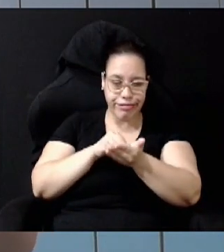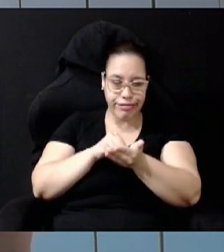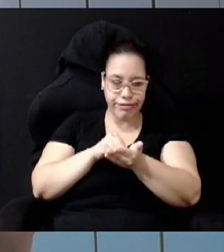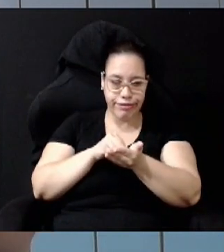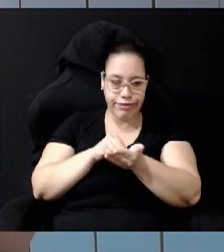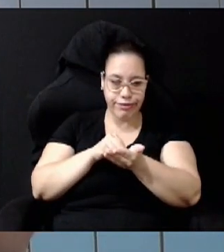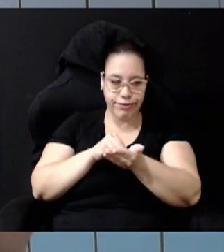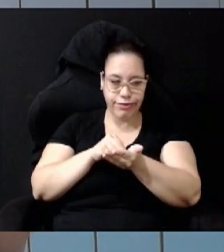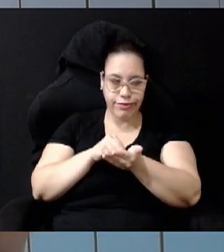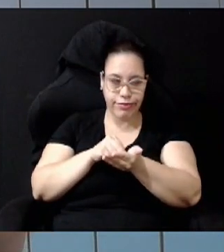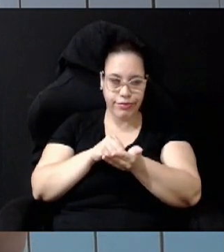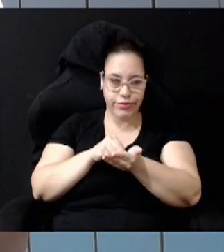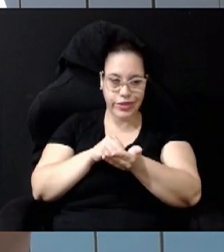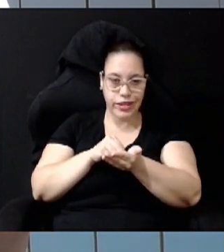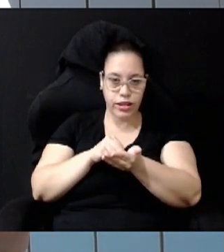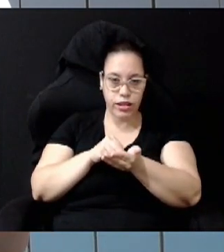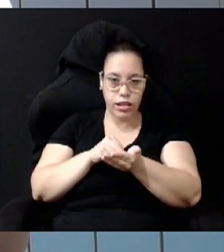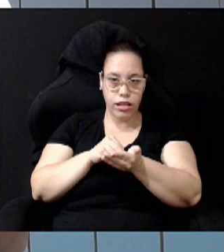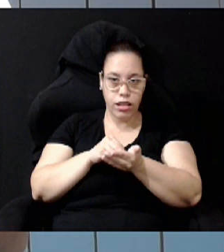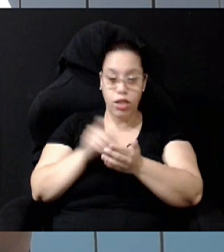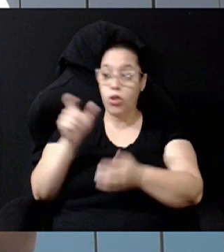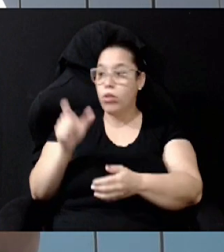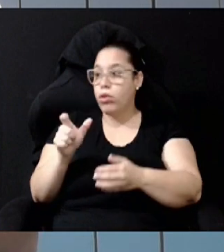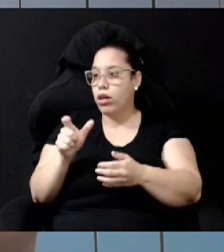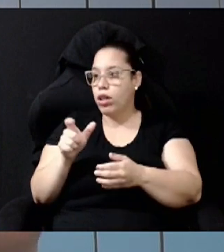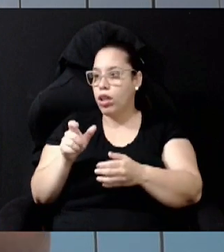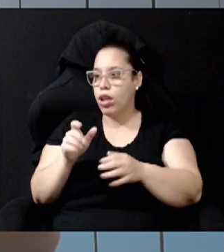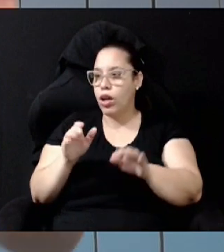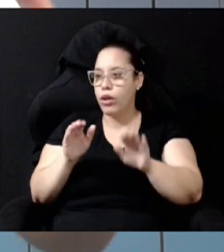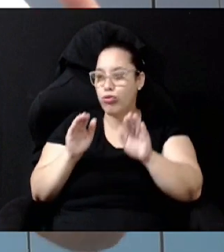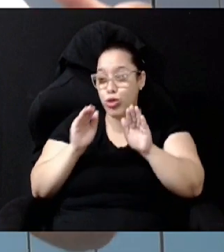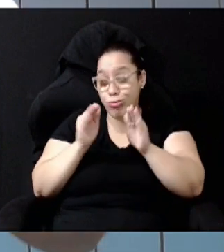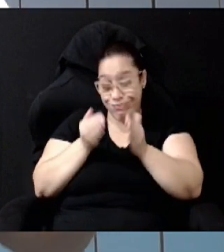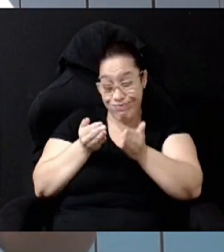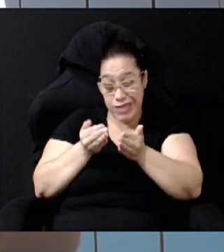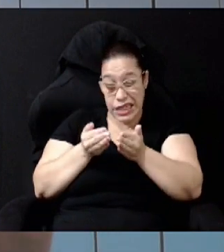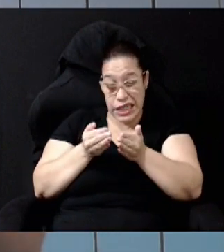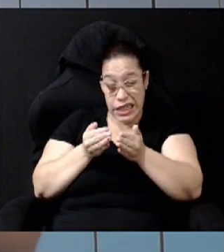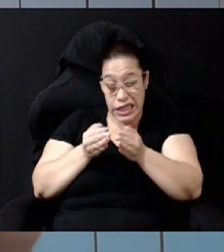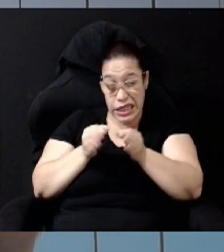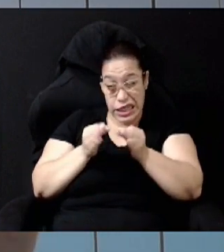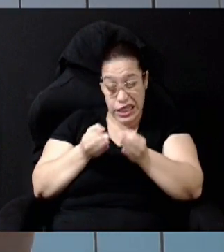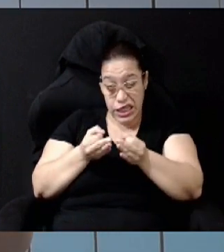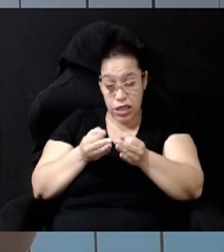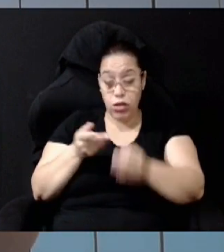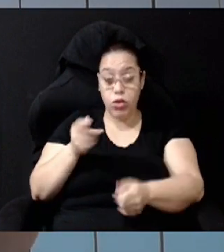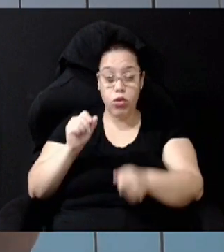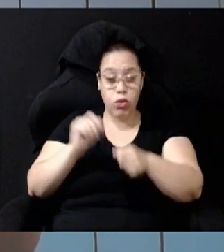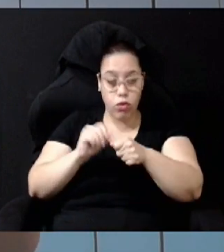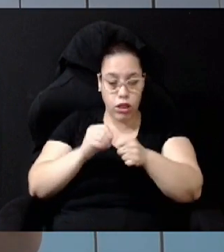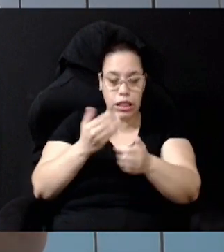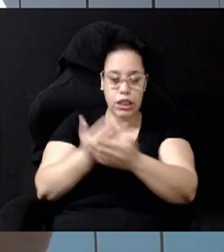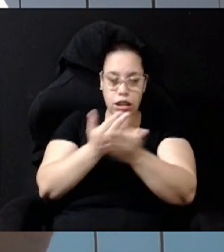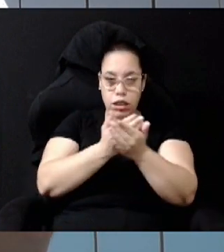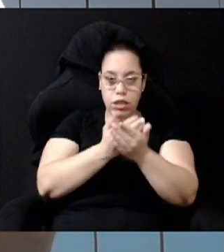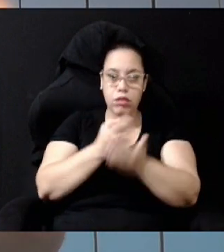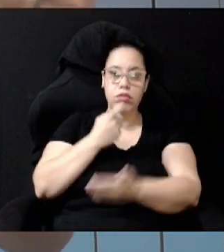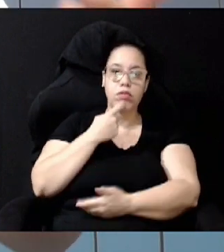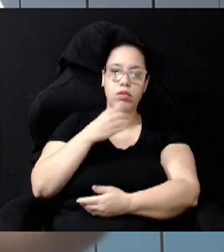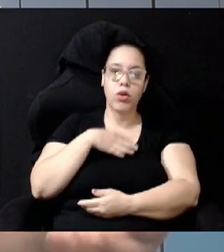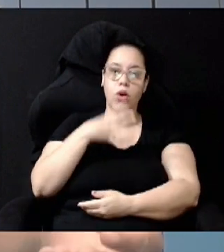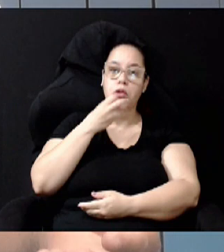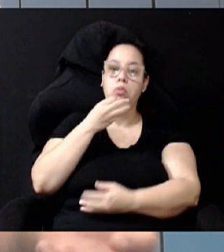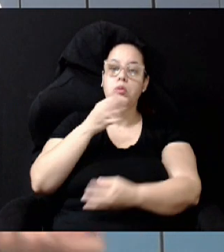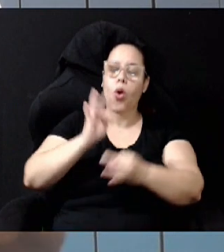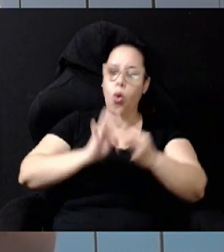não tenho a palavra correta aqui, mas a humildade, talvez, de dizer, olha, vamos fazer, vamos escutar. Campinas tem bons técnicos, tem